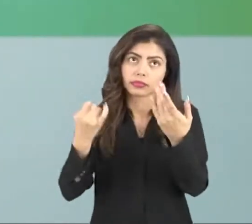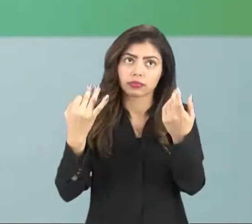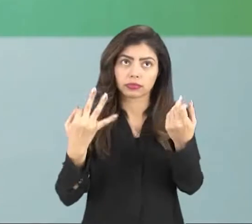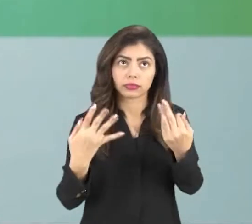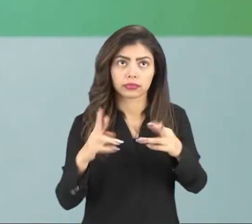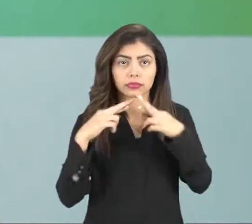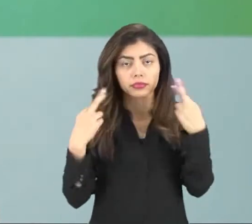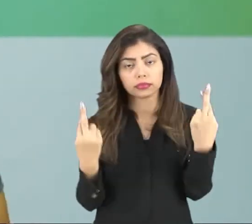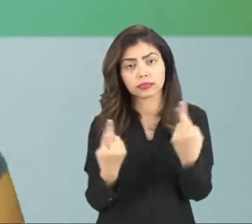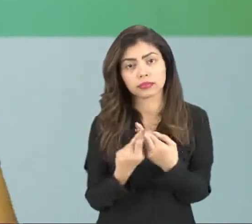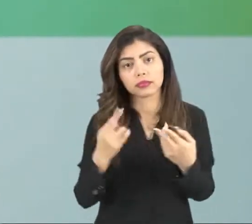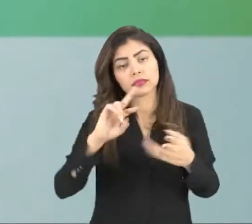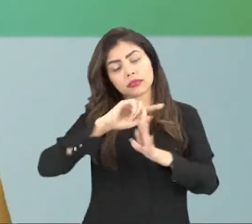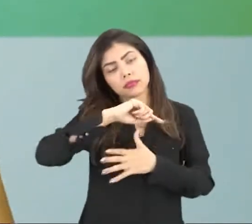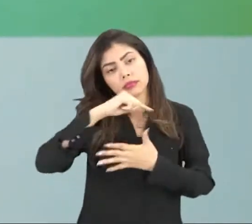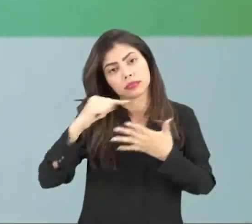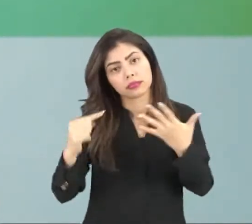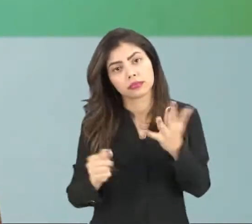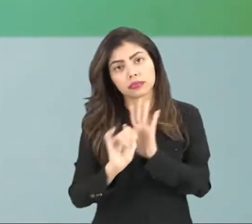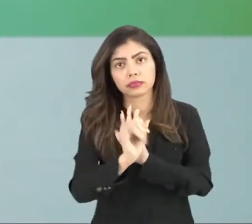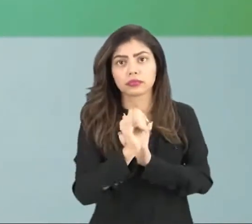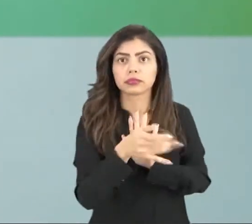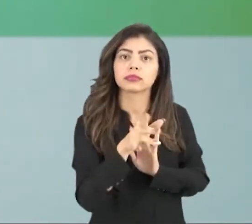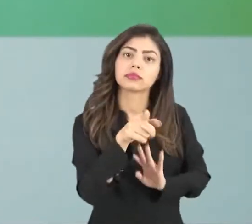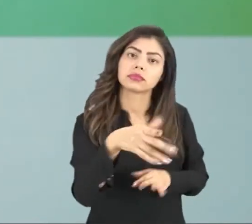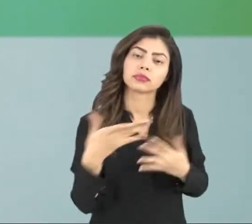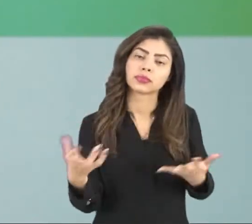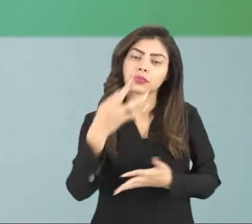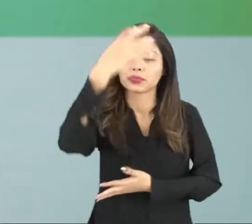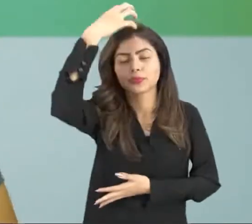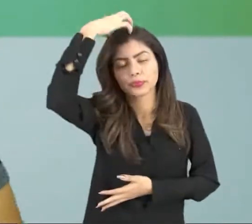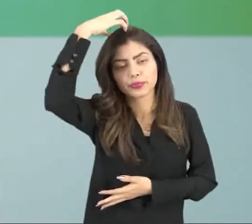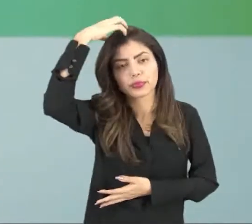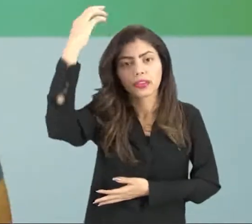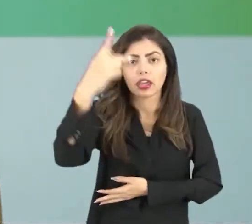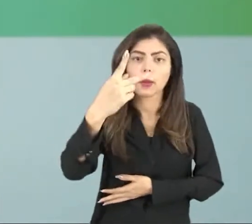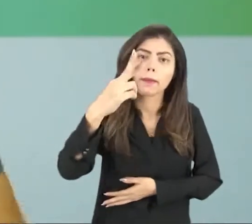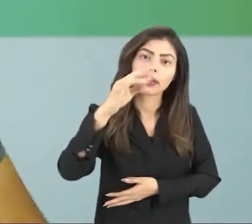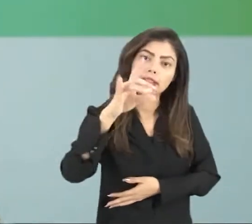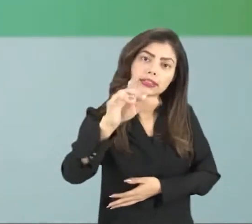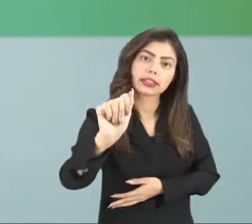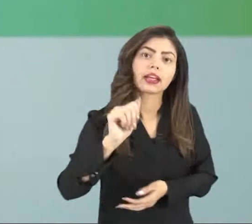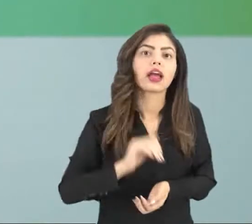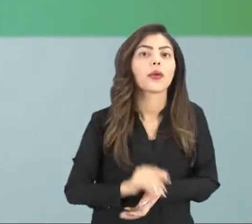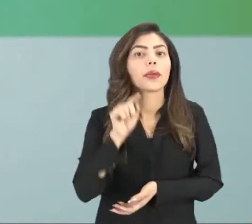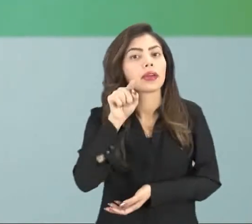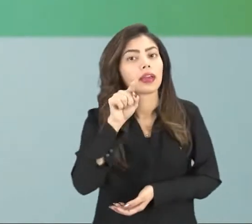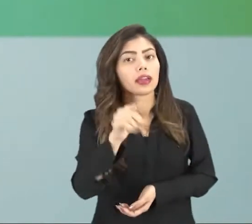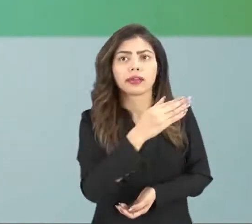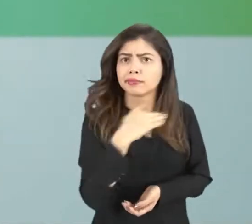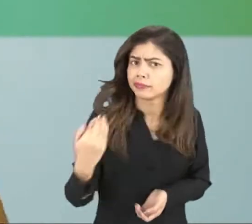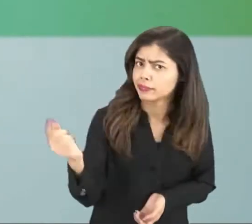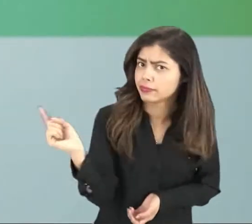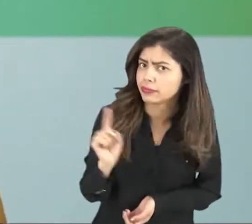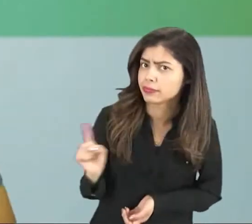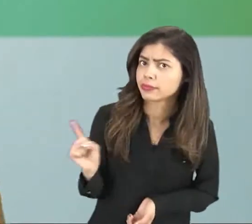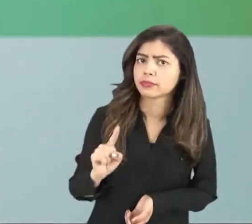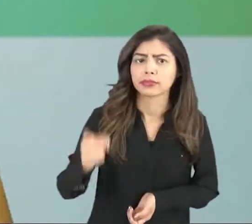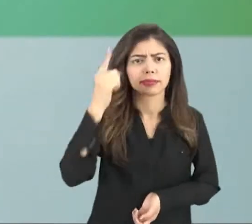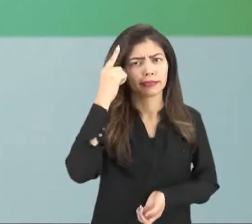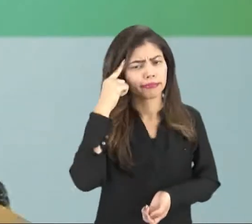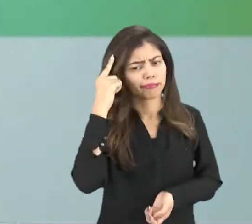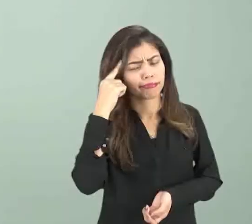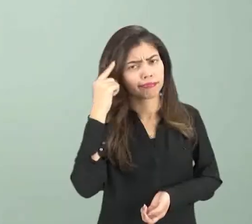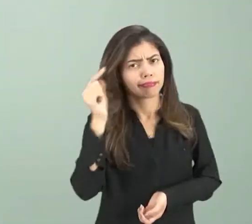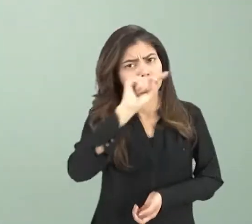de vários contos que a Sherazade contava para o rei da Pérsia para que ele não a matasse. Imagina só você